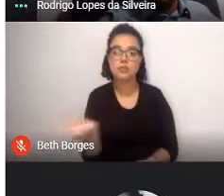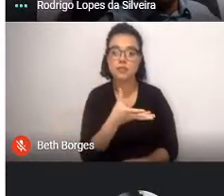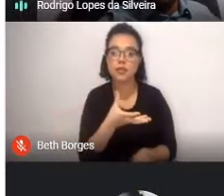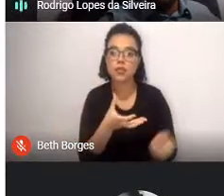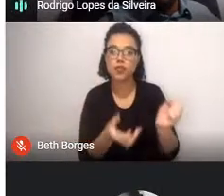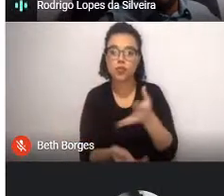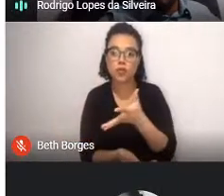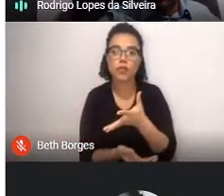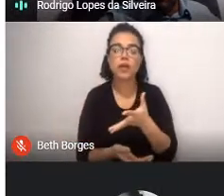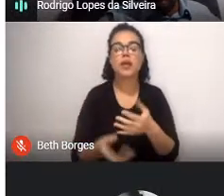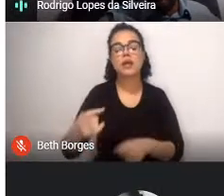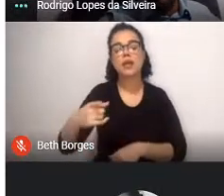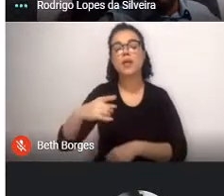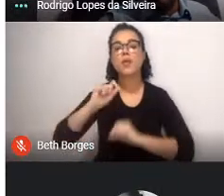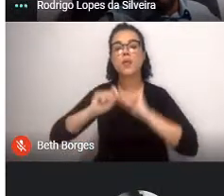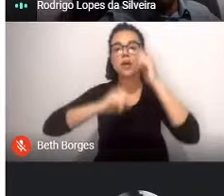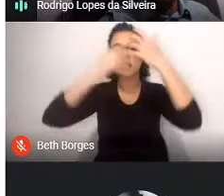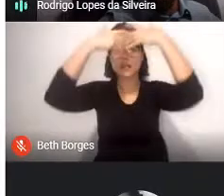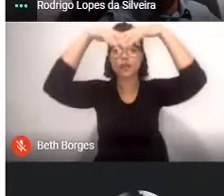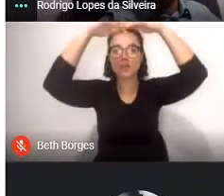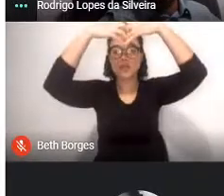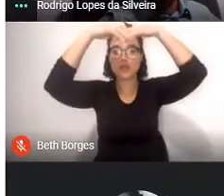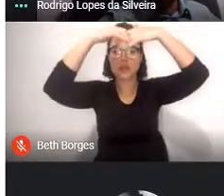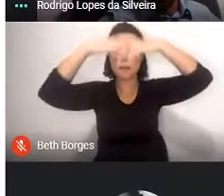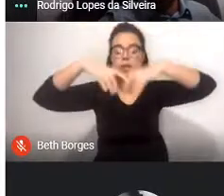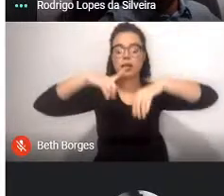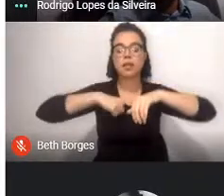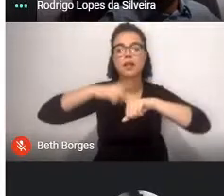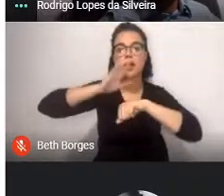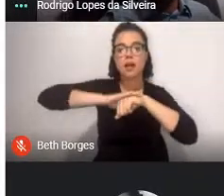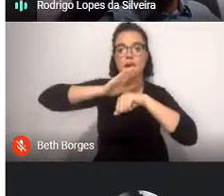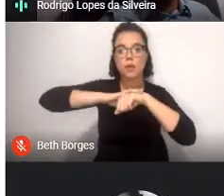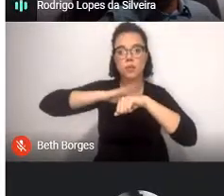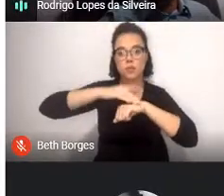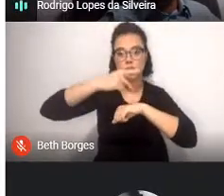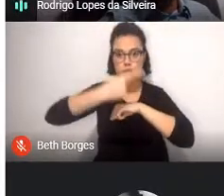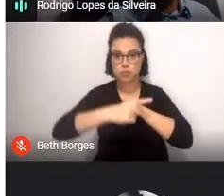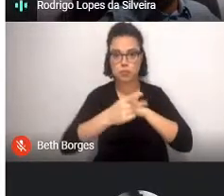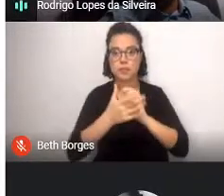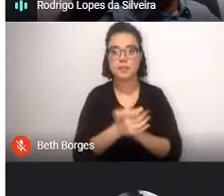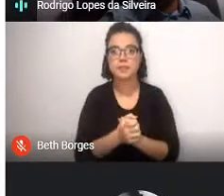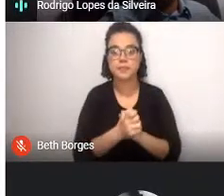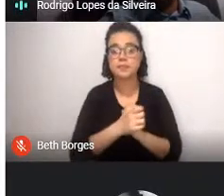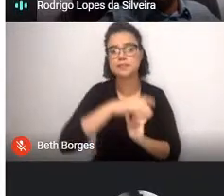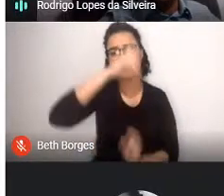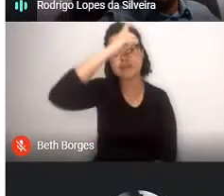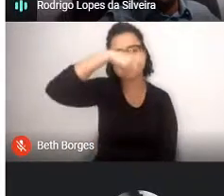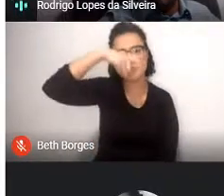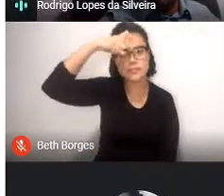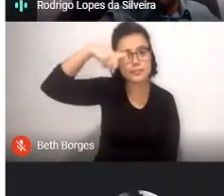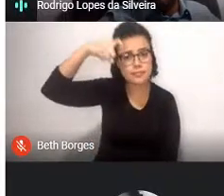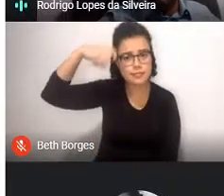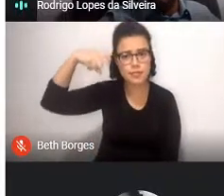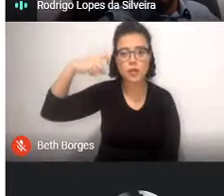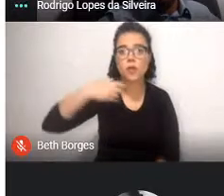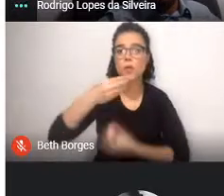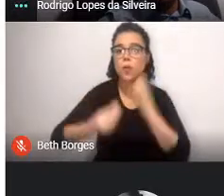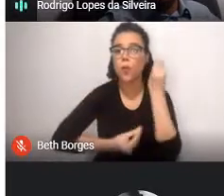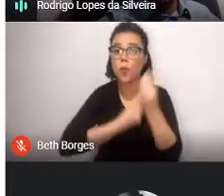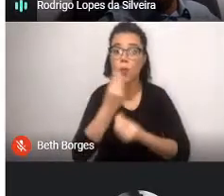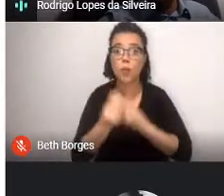grande autonomia para o cérebro, tá bom? A hipnose entra para qualificar a intervenção